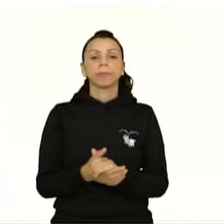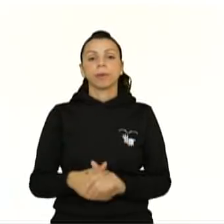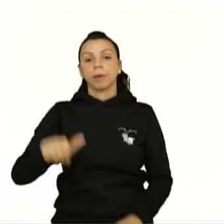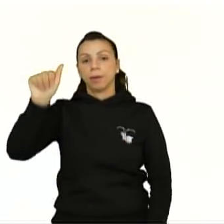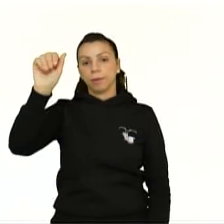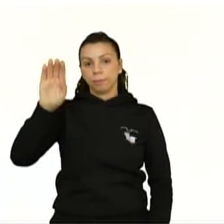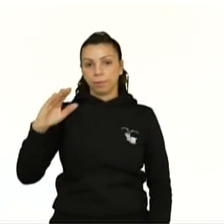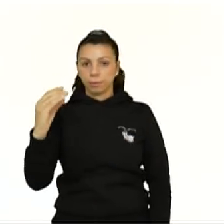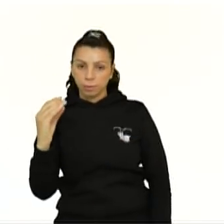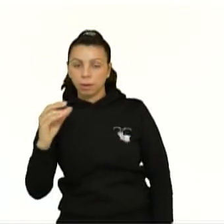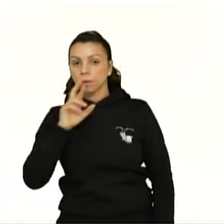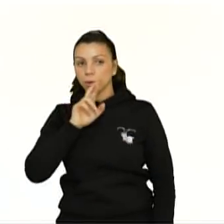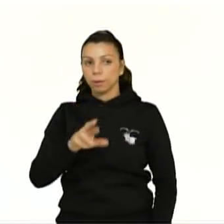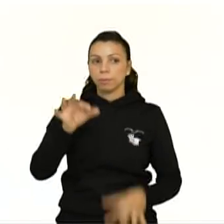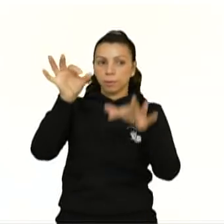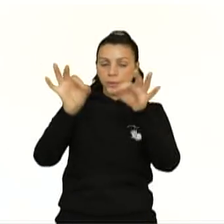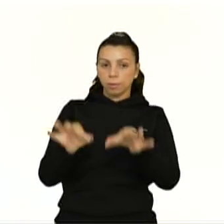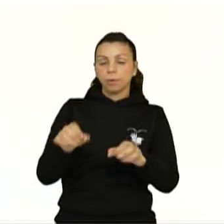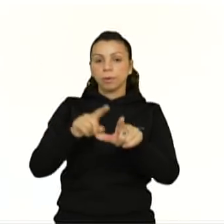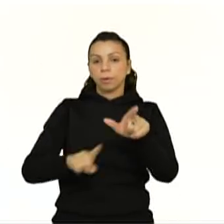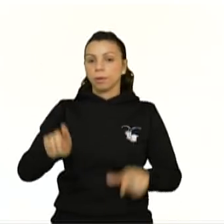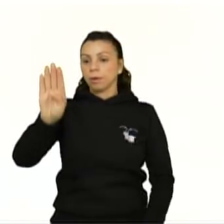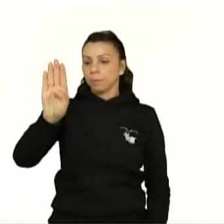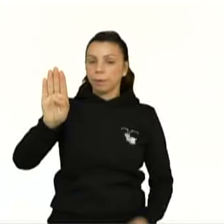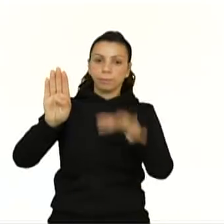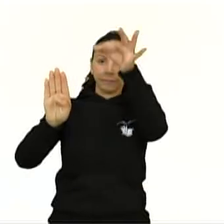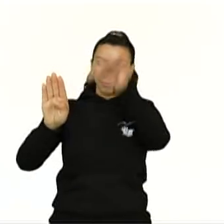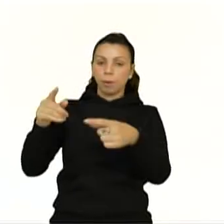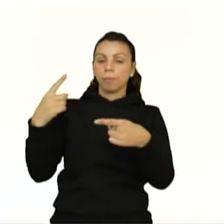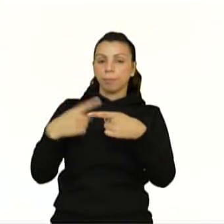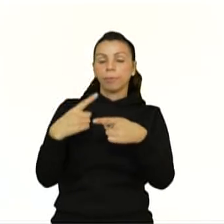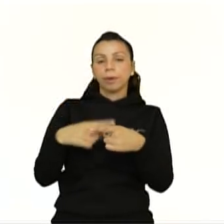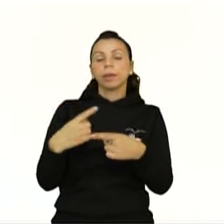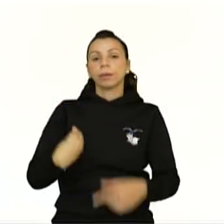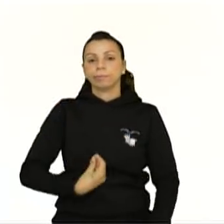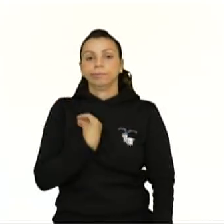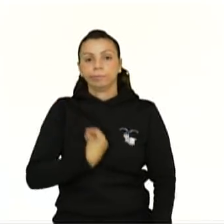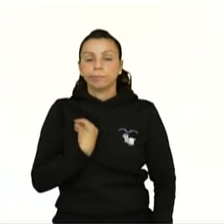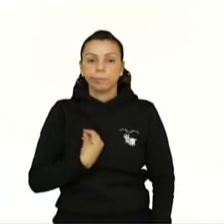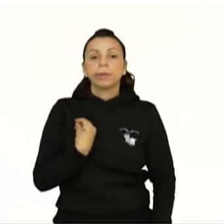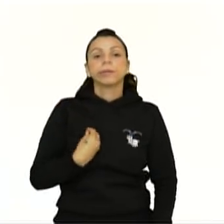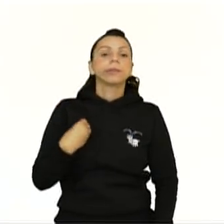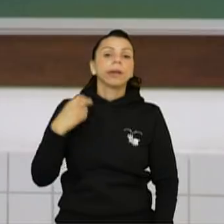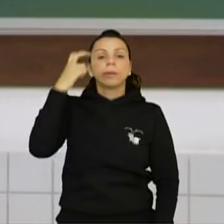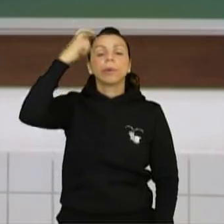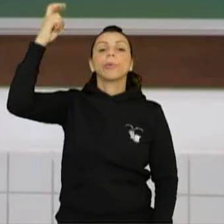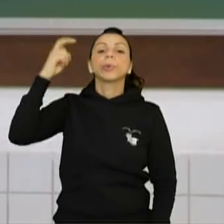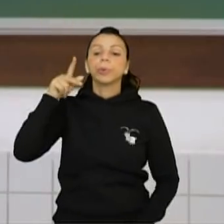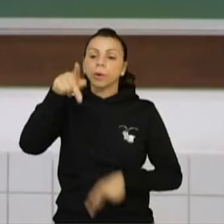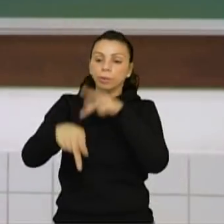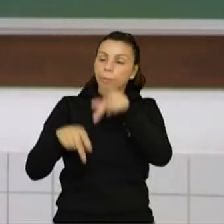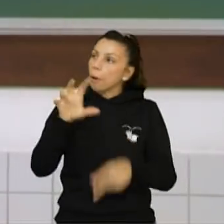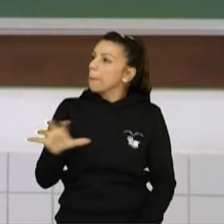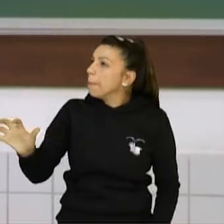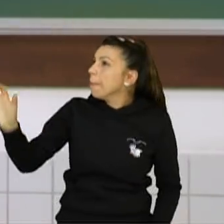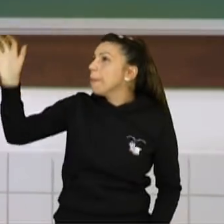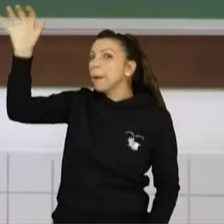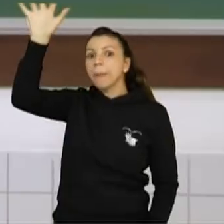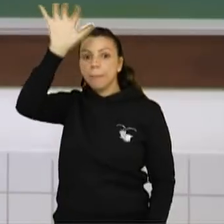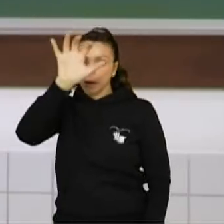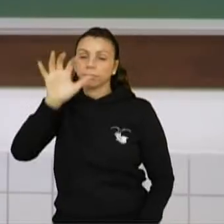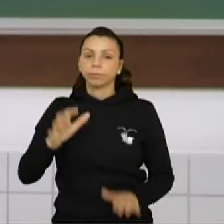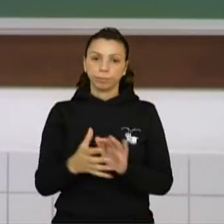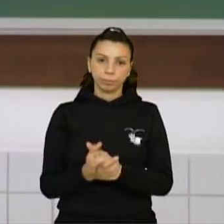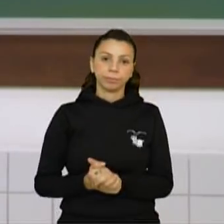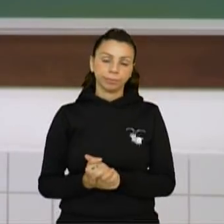e C. A resposta correta seria B, está presente nas culturas de muitos povos em todas as partes do mundo. Então a cor não é pertencente só de um único povo,